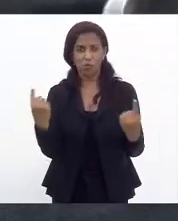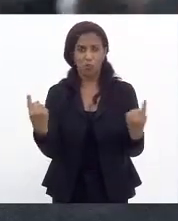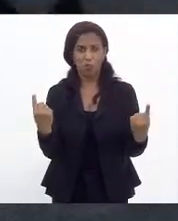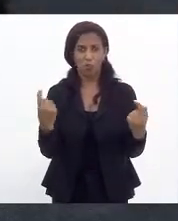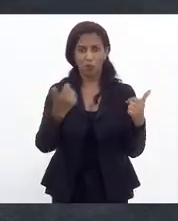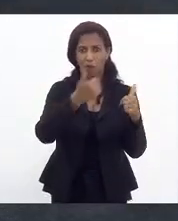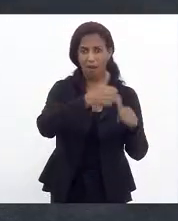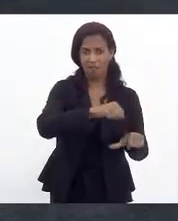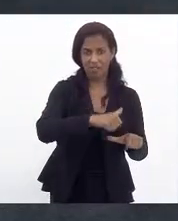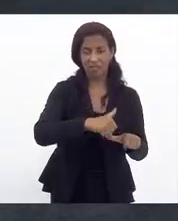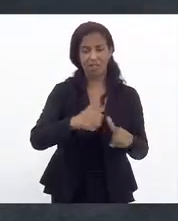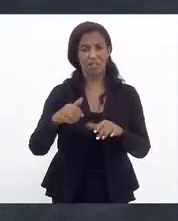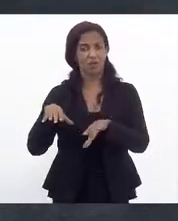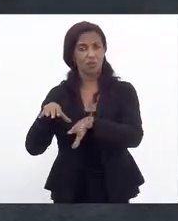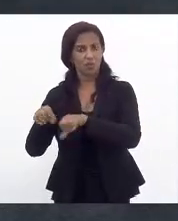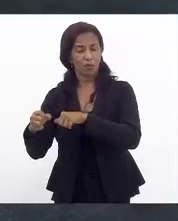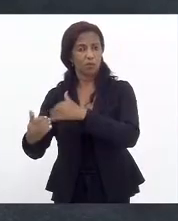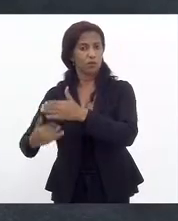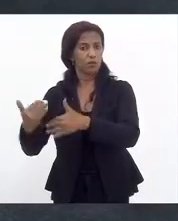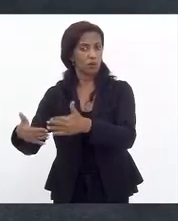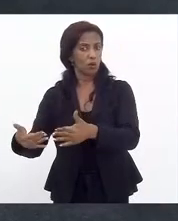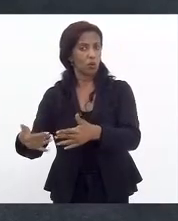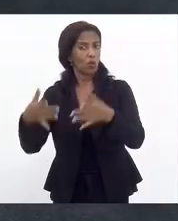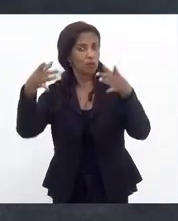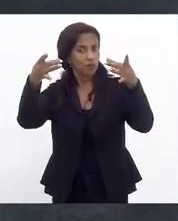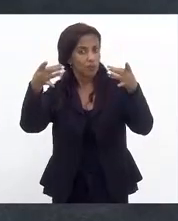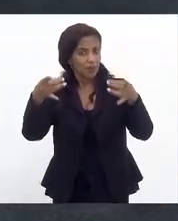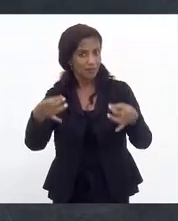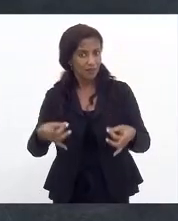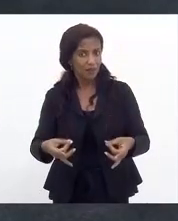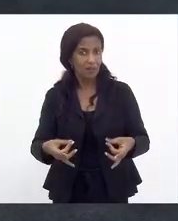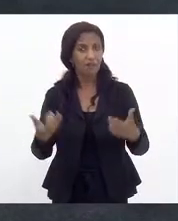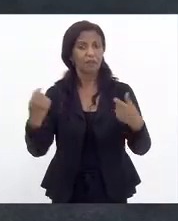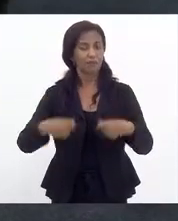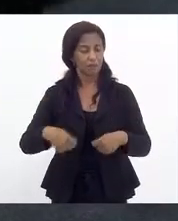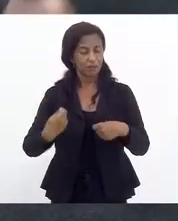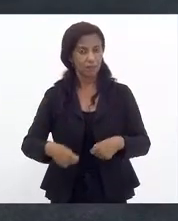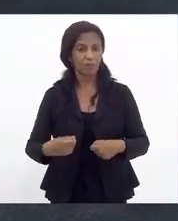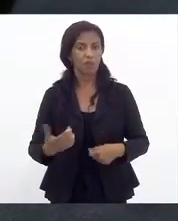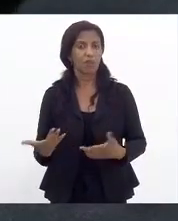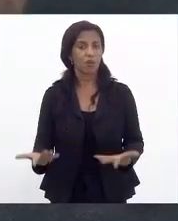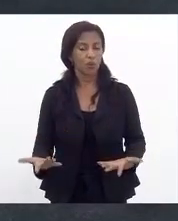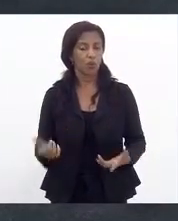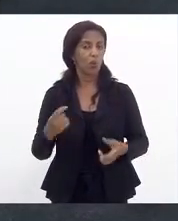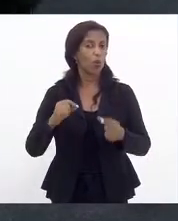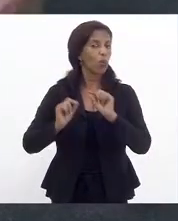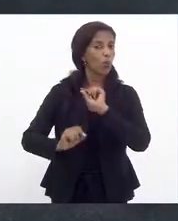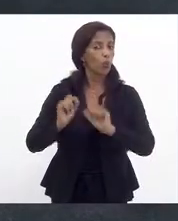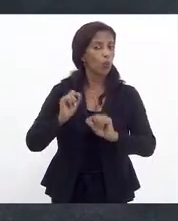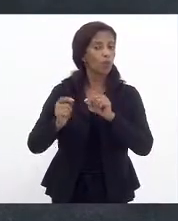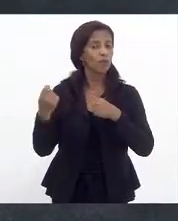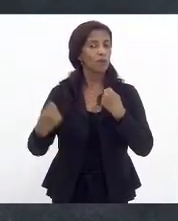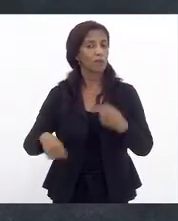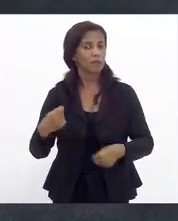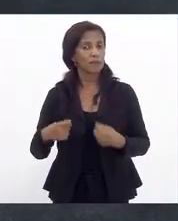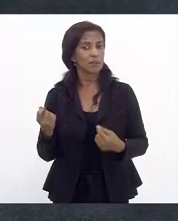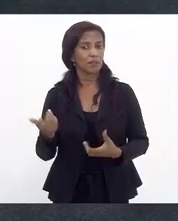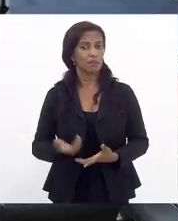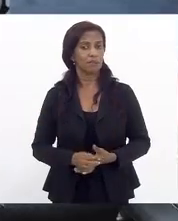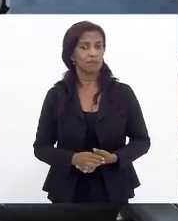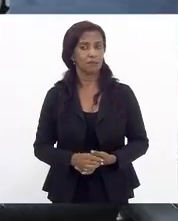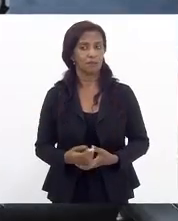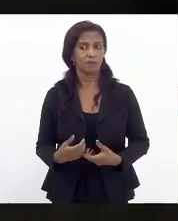avaliação e formação continuada quando for disciplinar vai ter que te pagar É né mas são os critérios que vão balizar avaliação